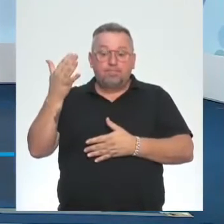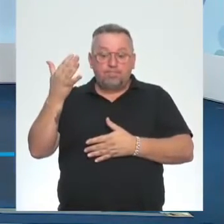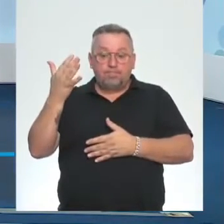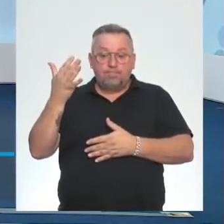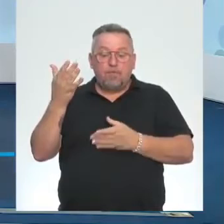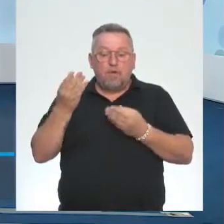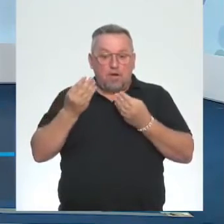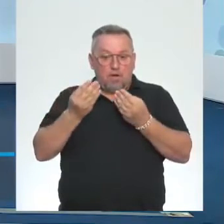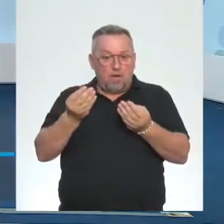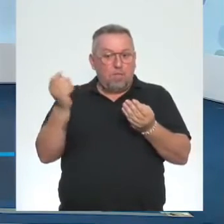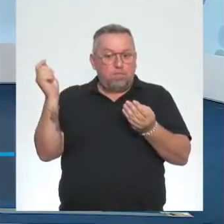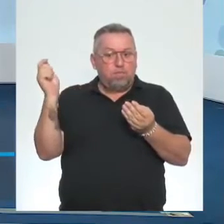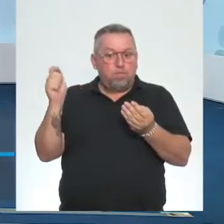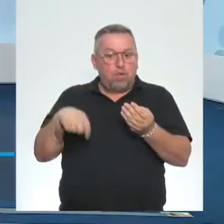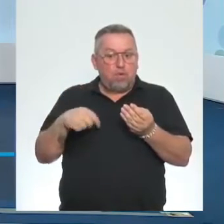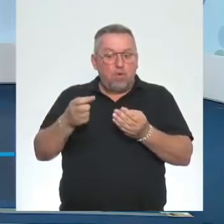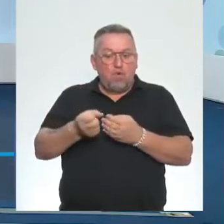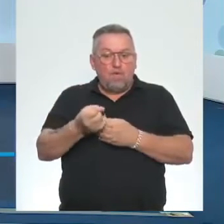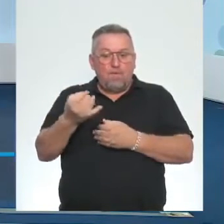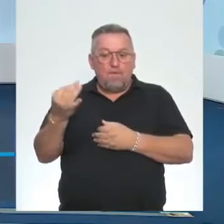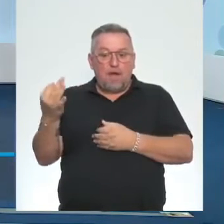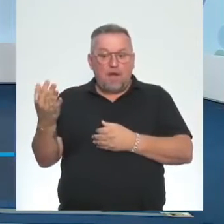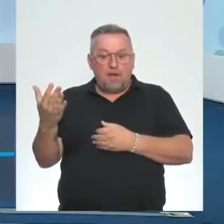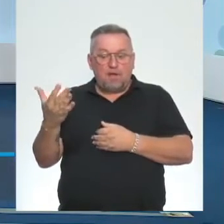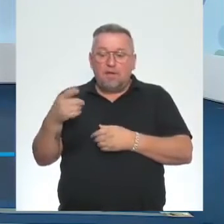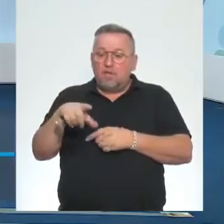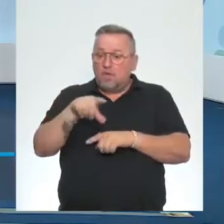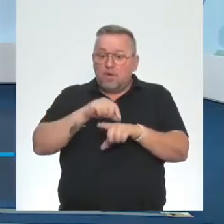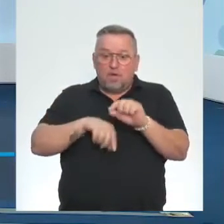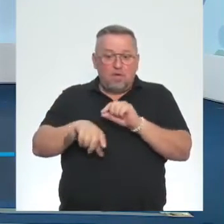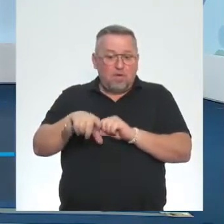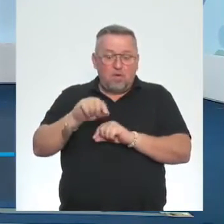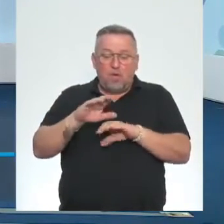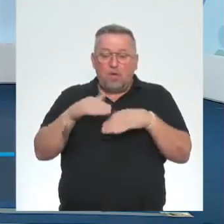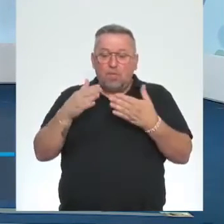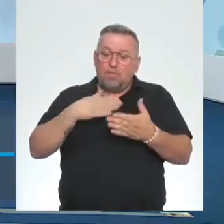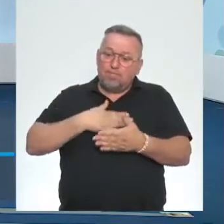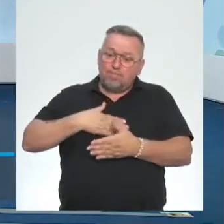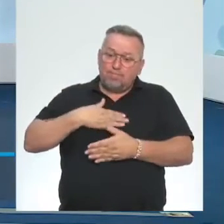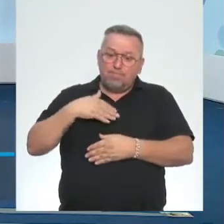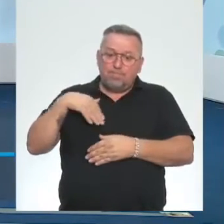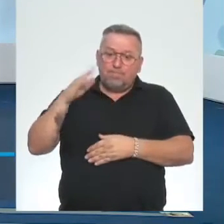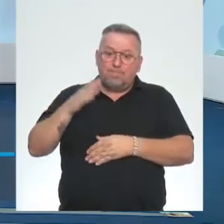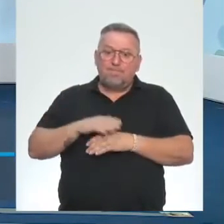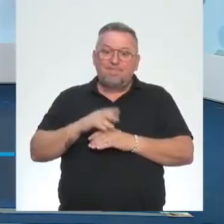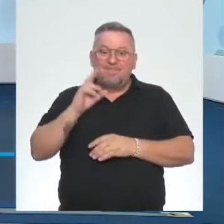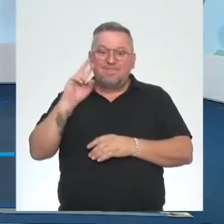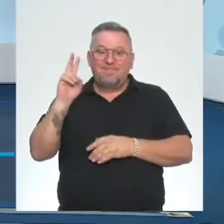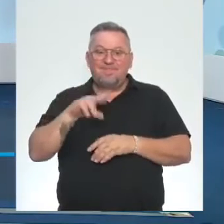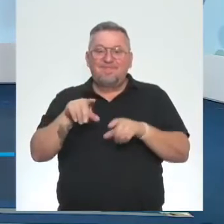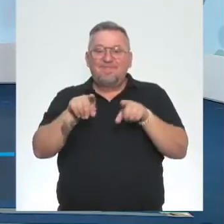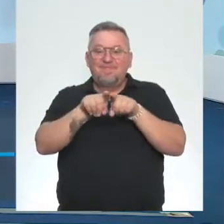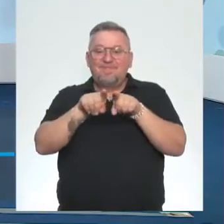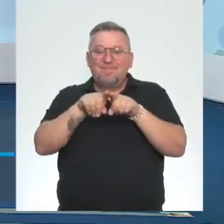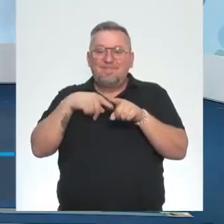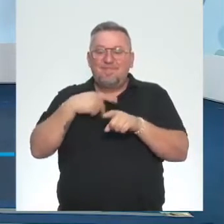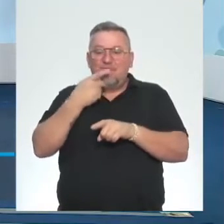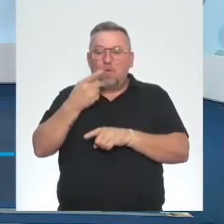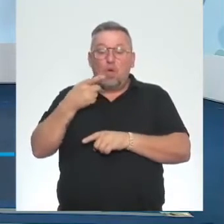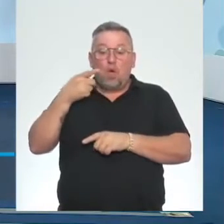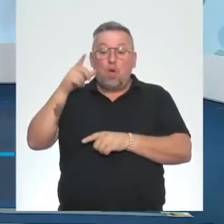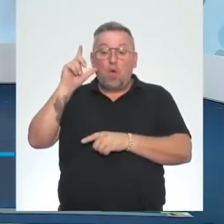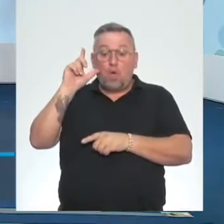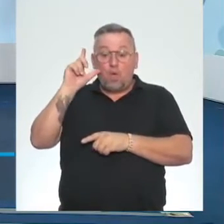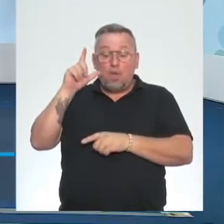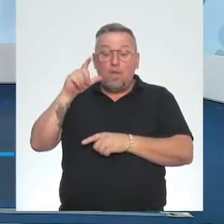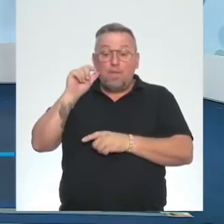as possibilidades e você pode retirar algumas, dependendo da sua questão, né? E veja o quanto você está falando isso aí. Ontem à